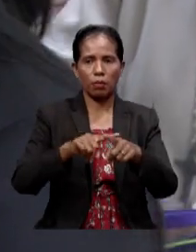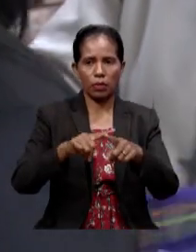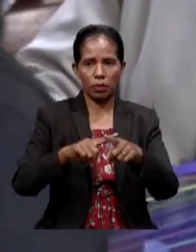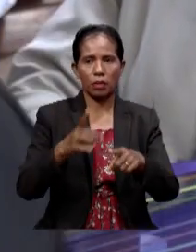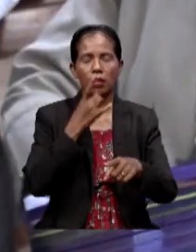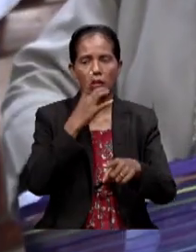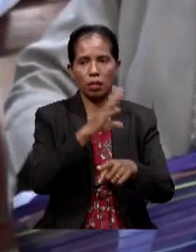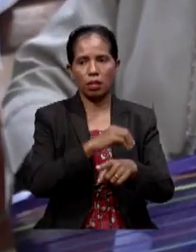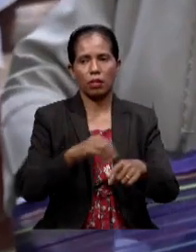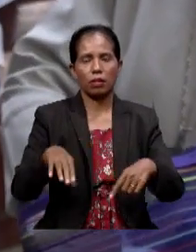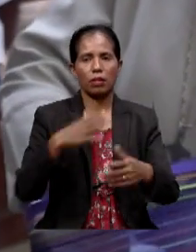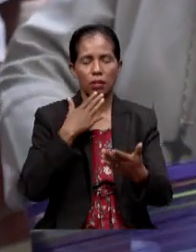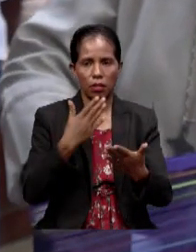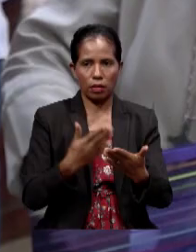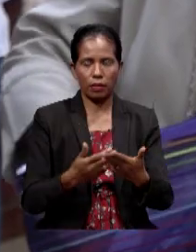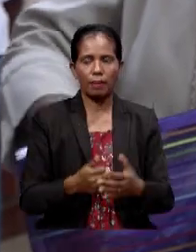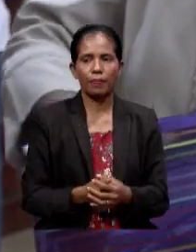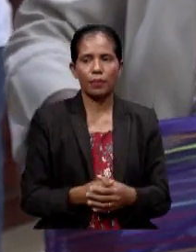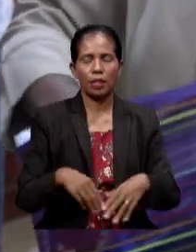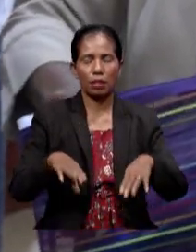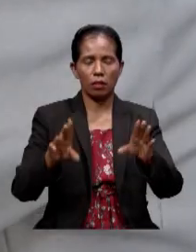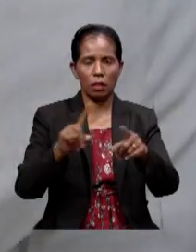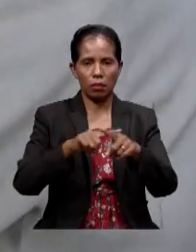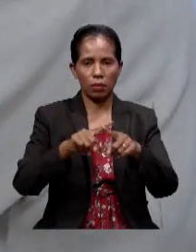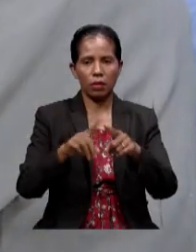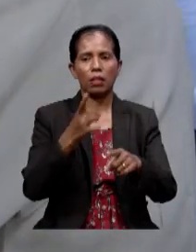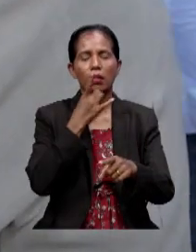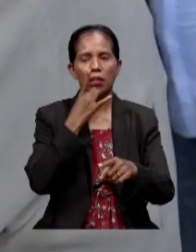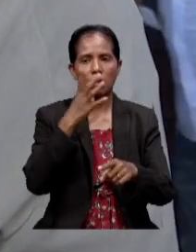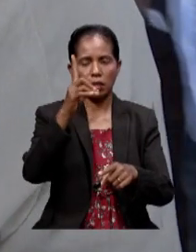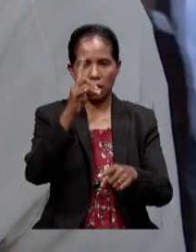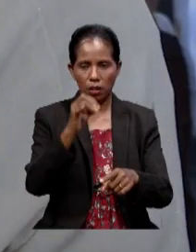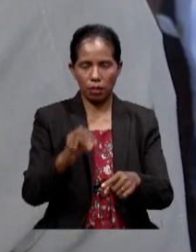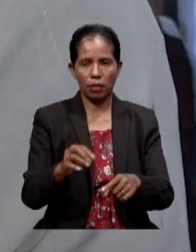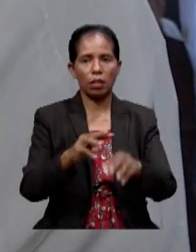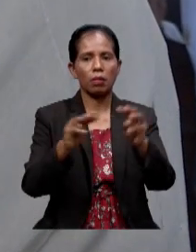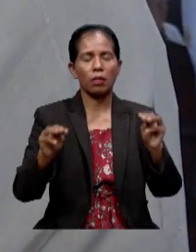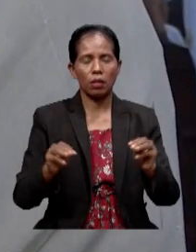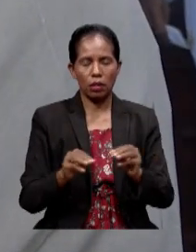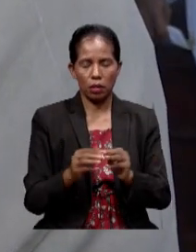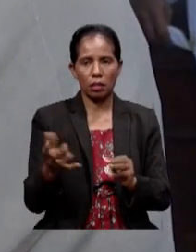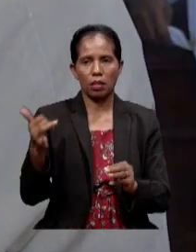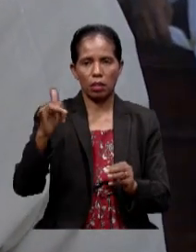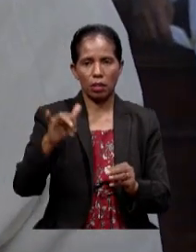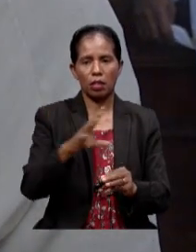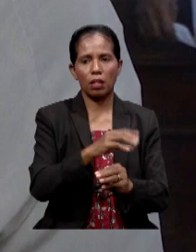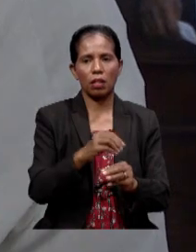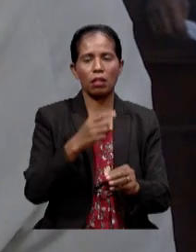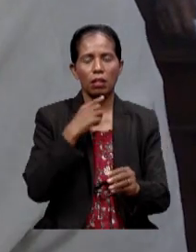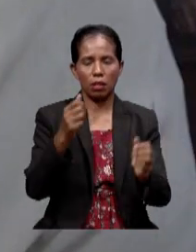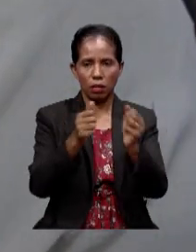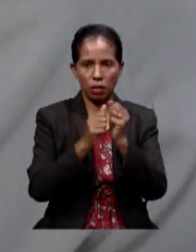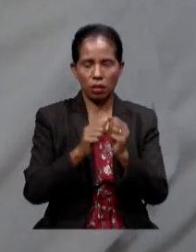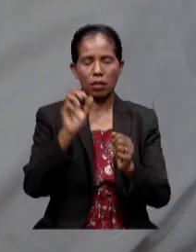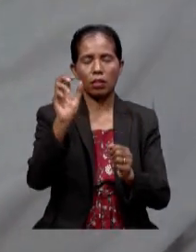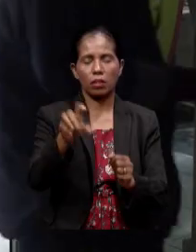balon funciona normal. Agensia fan pulsa eletricidade i adili lara no municipio sira nebe funciona normal, hamutuk